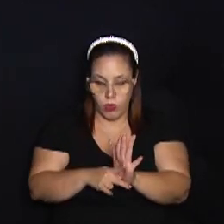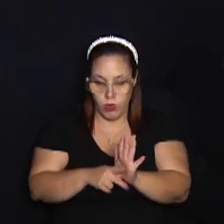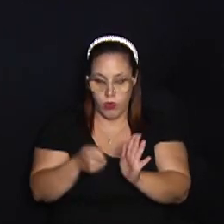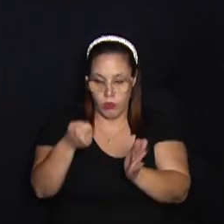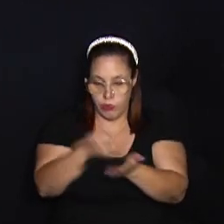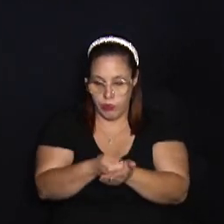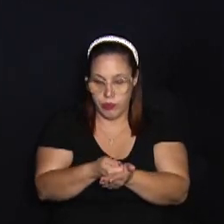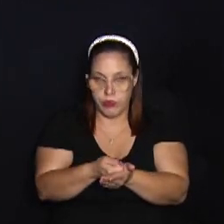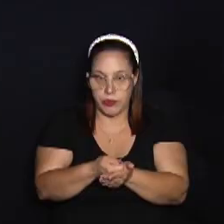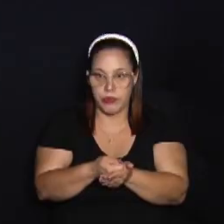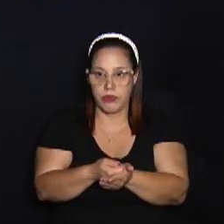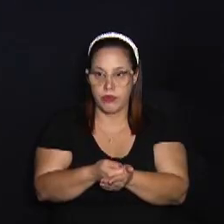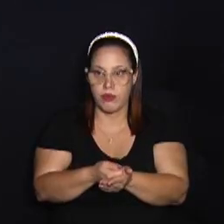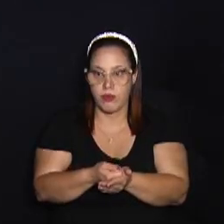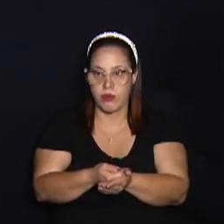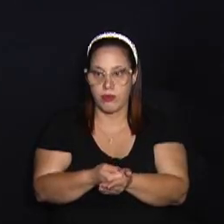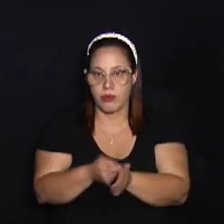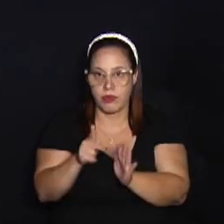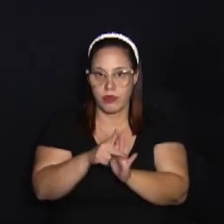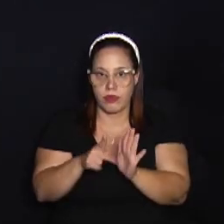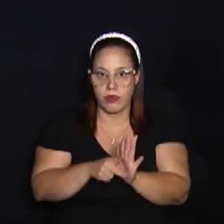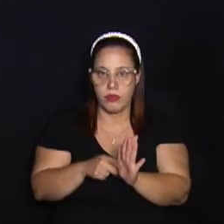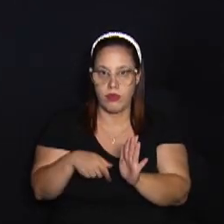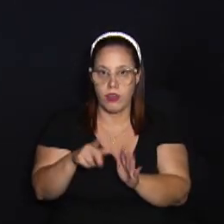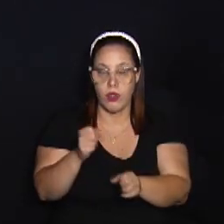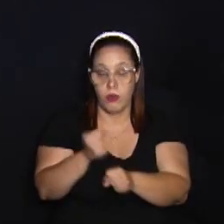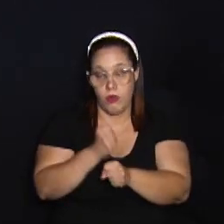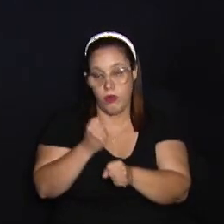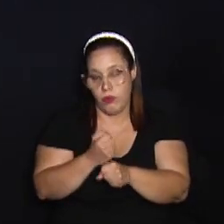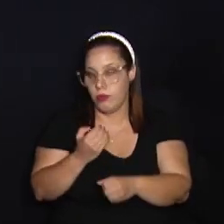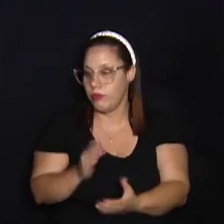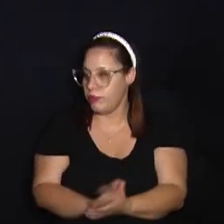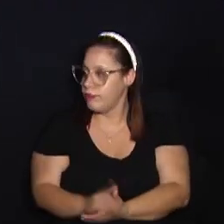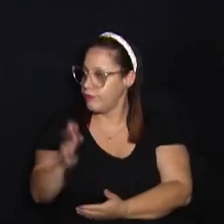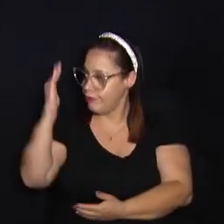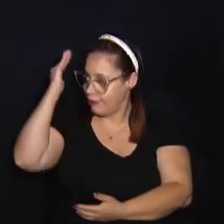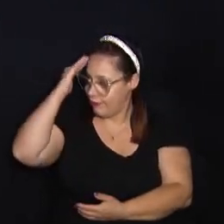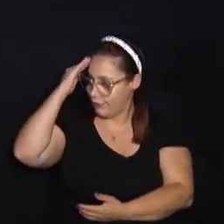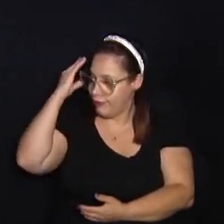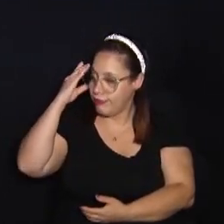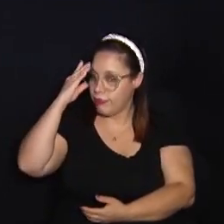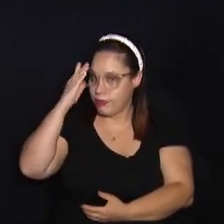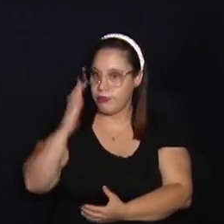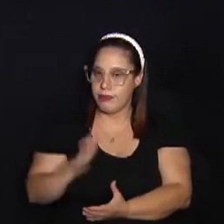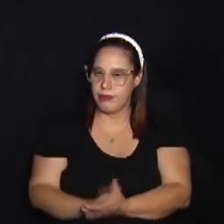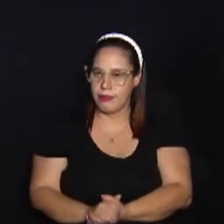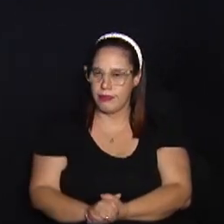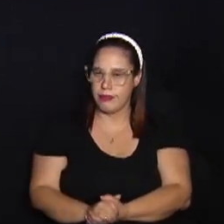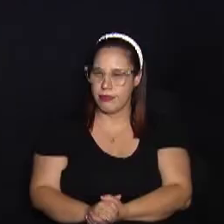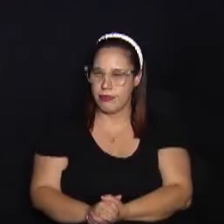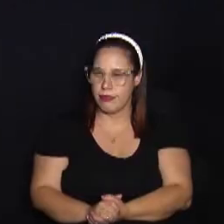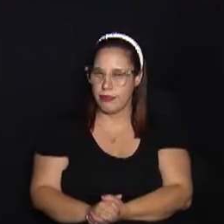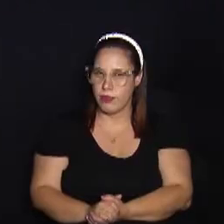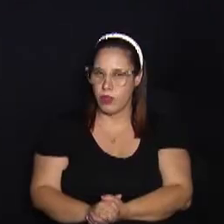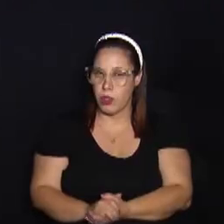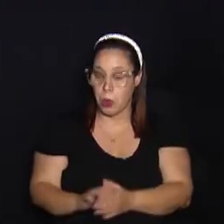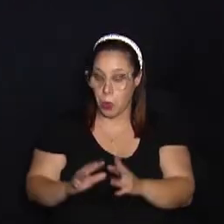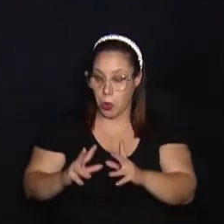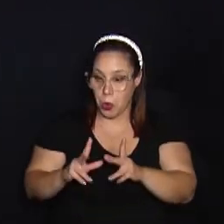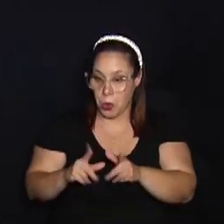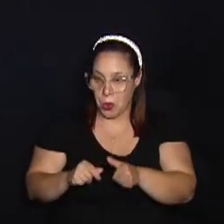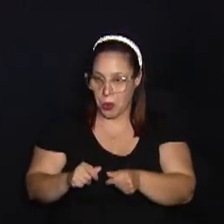projeto executivo, que é, de fato, o projeto que vai para a obra. Entendi. Então é algo assim,